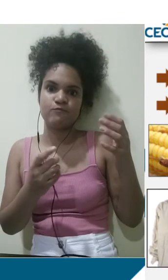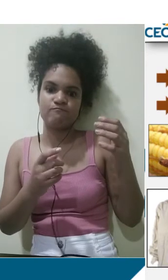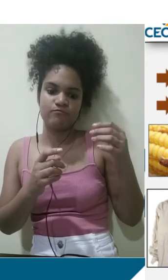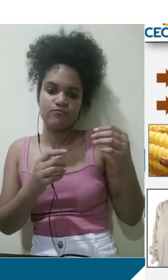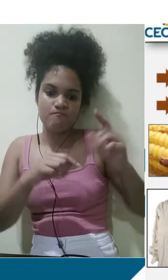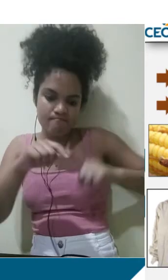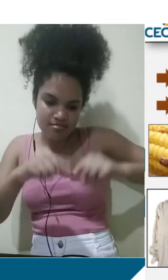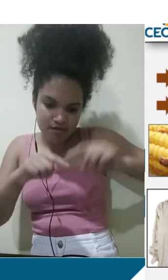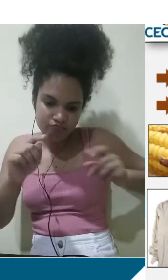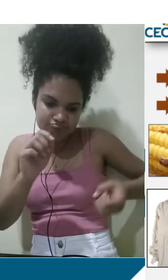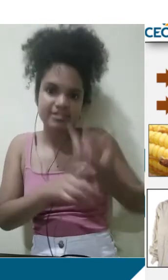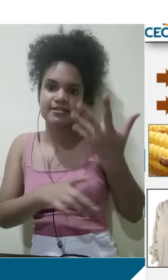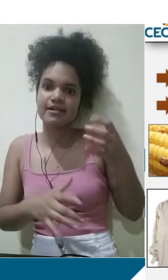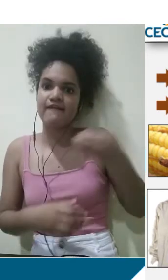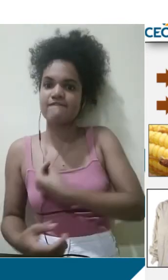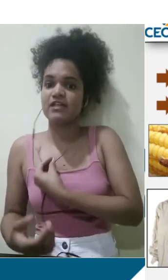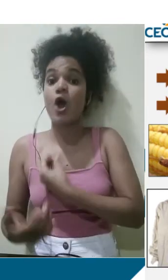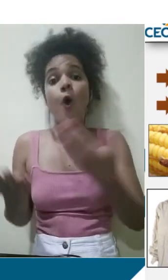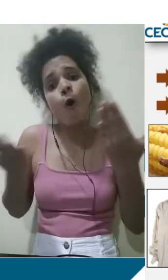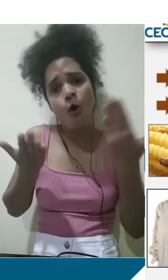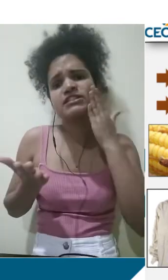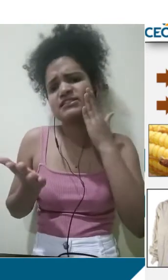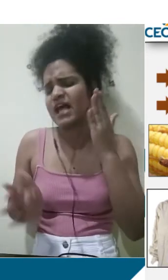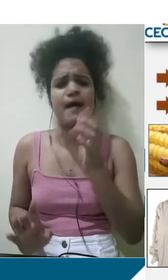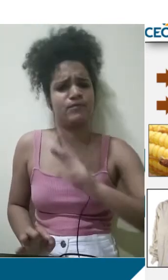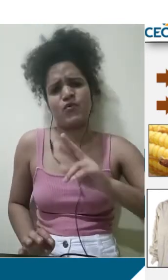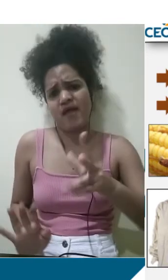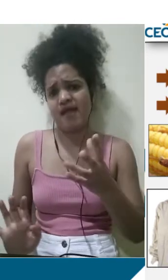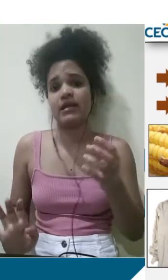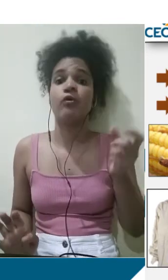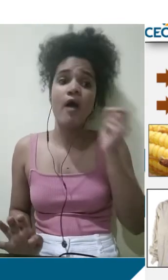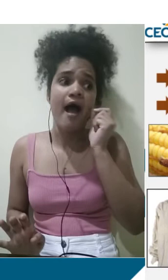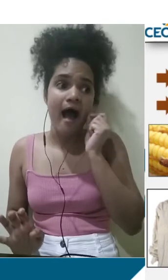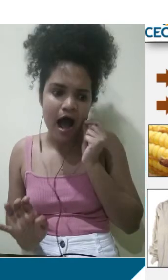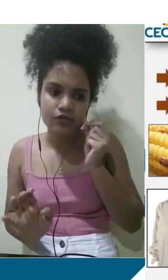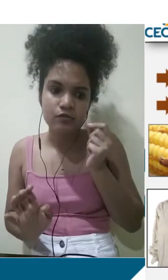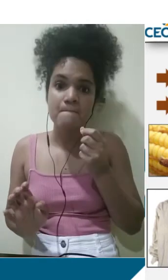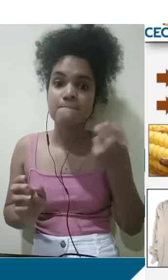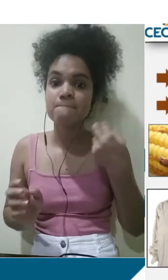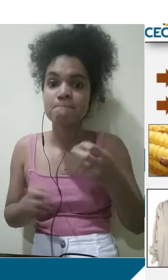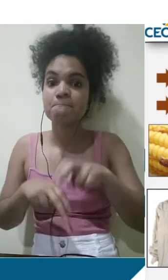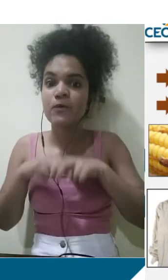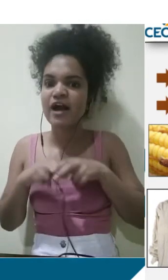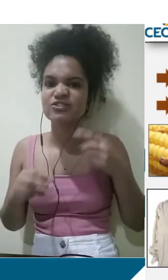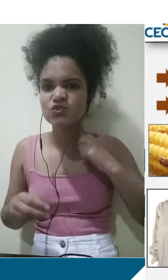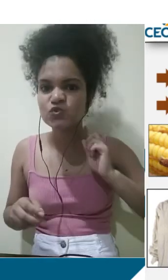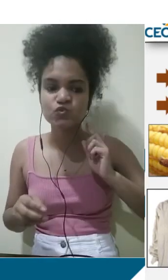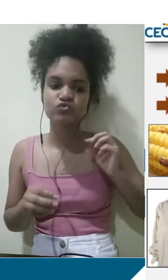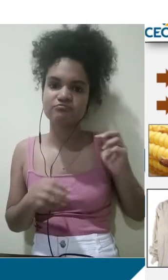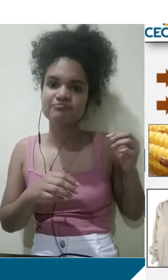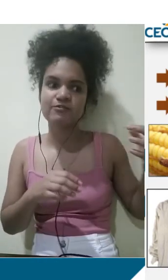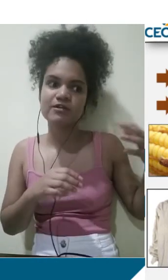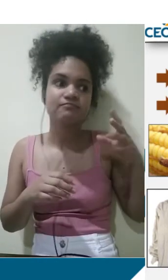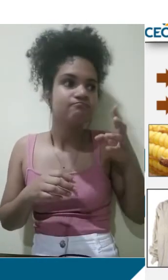vidas. Nos dias de hoje nós entendemos que, na verdade, os ratos foram atraídos para o local. Mas a ideia